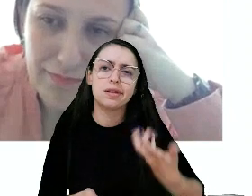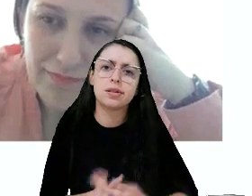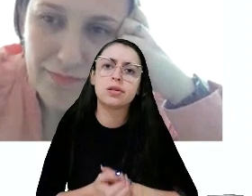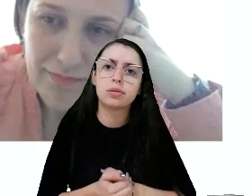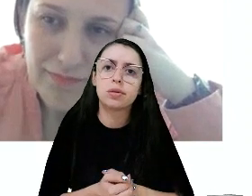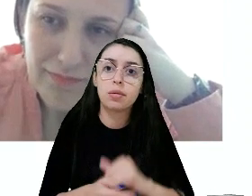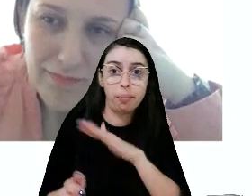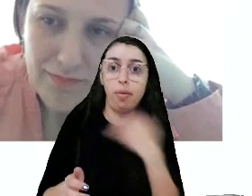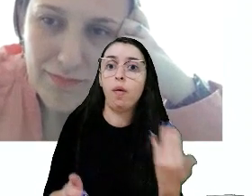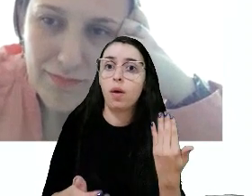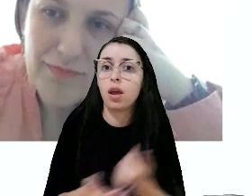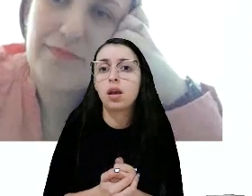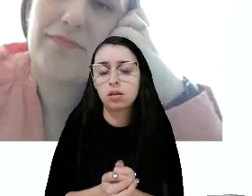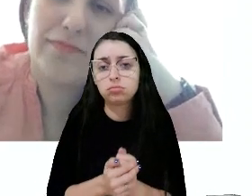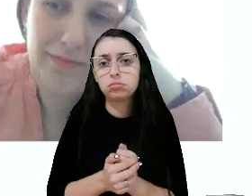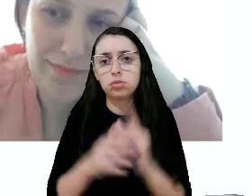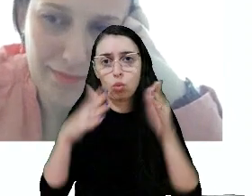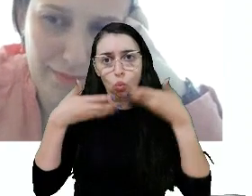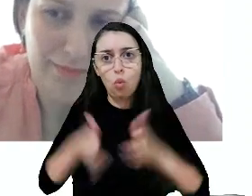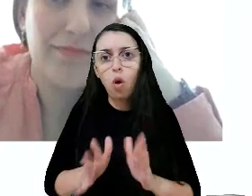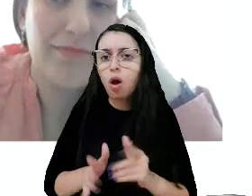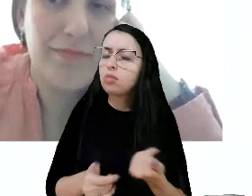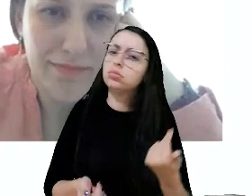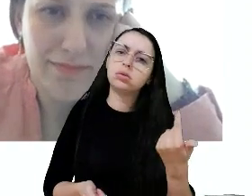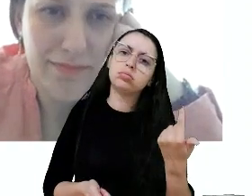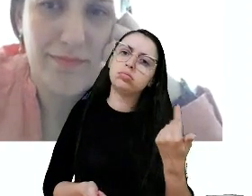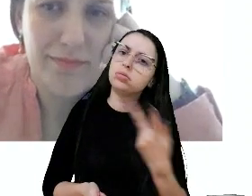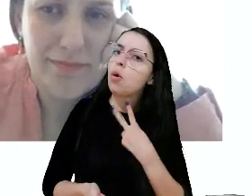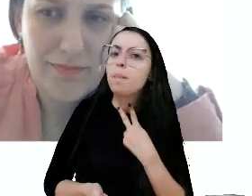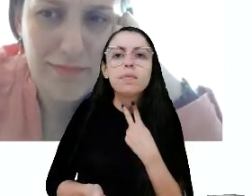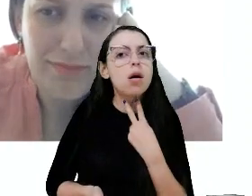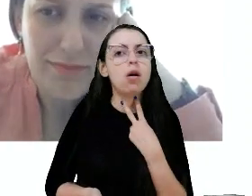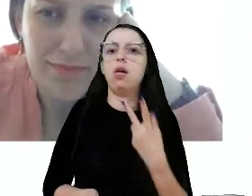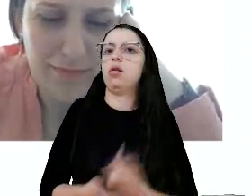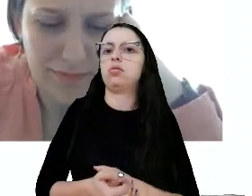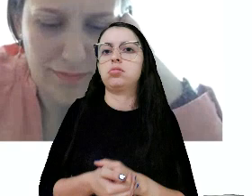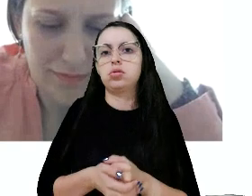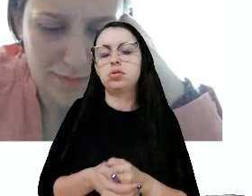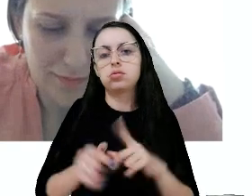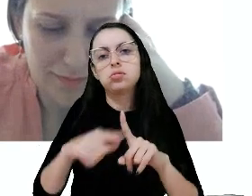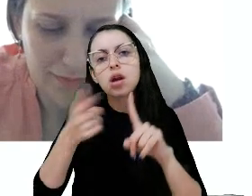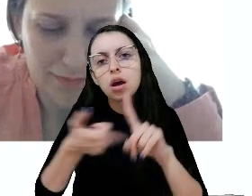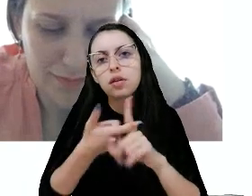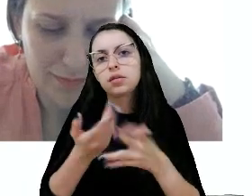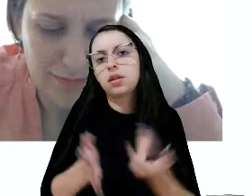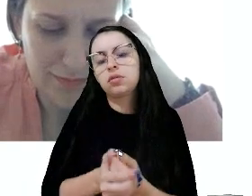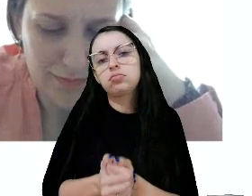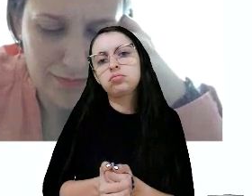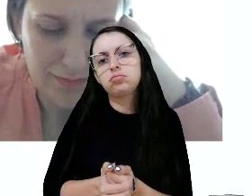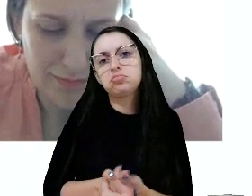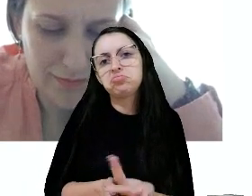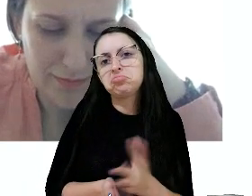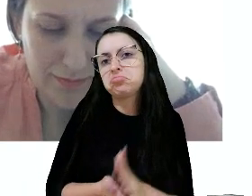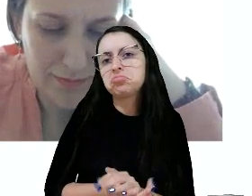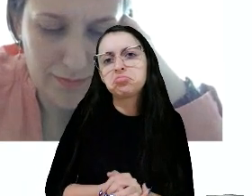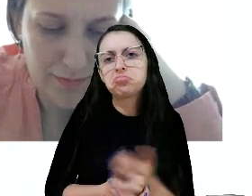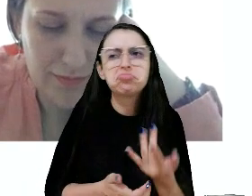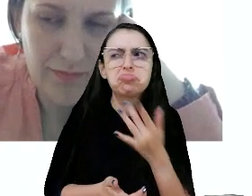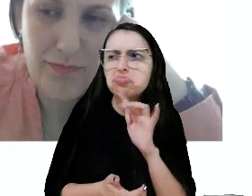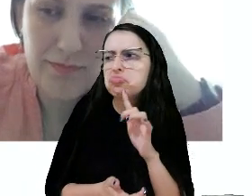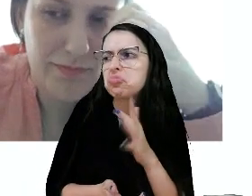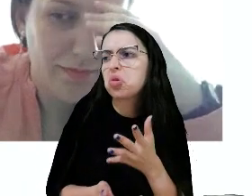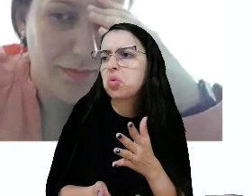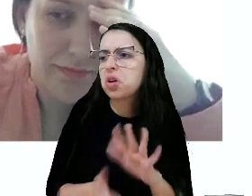morrer. Você sabe que o corpo de uma menina de 10 anos não está preparado para dar à luz. Eu não sei de que tamanho era o tio, não sei de que